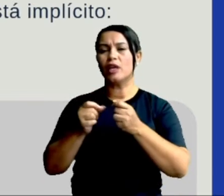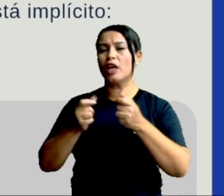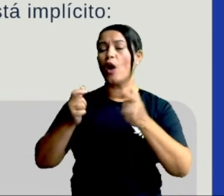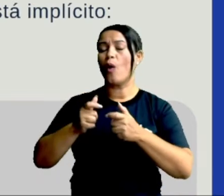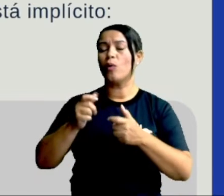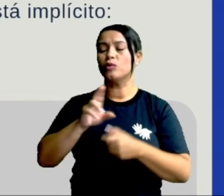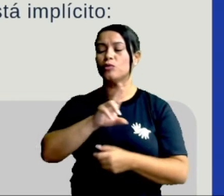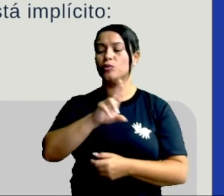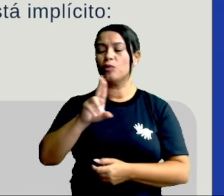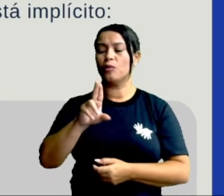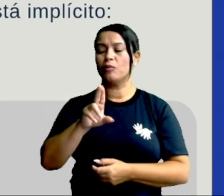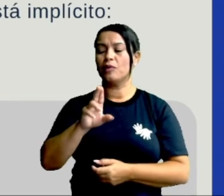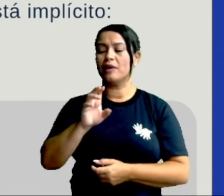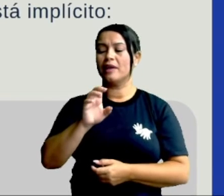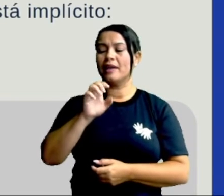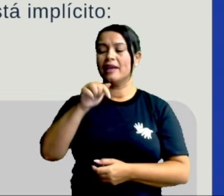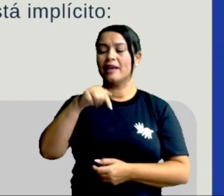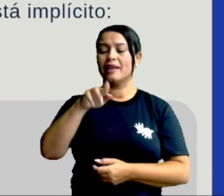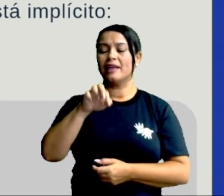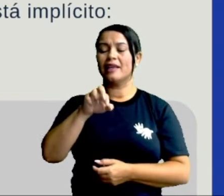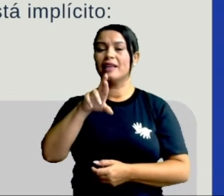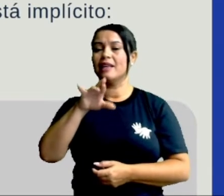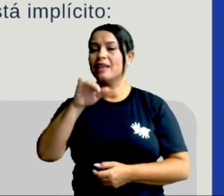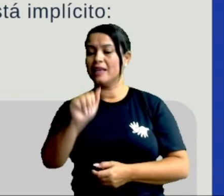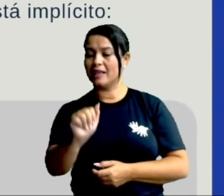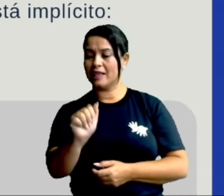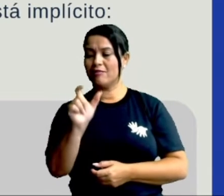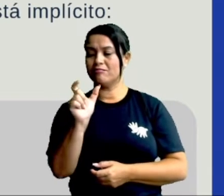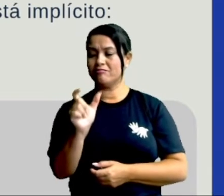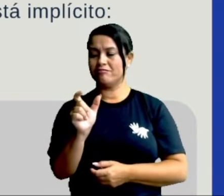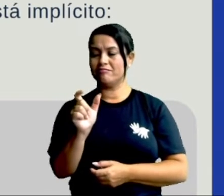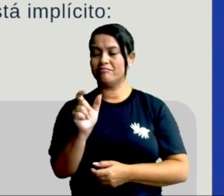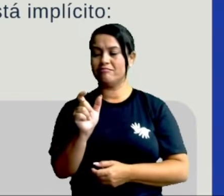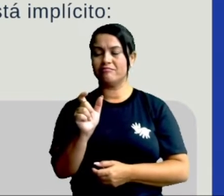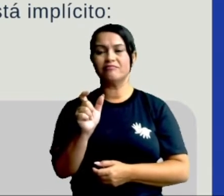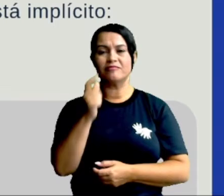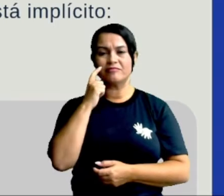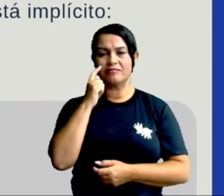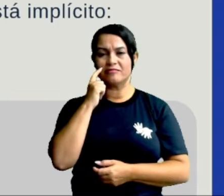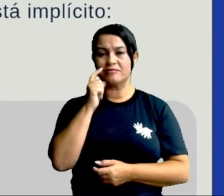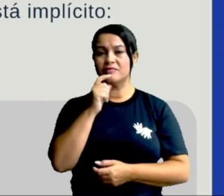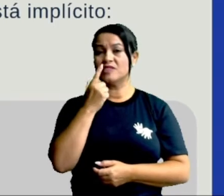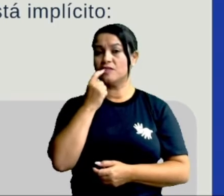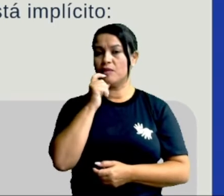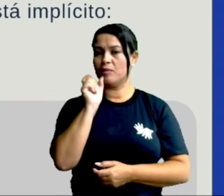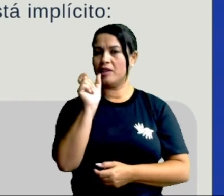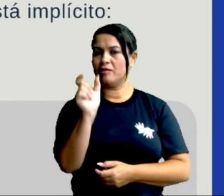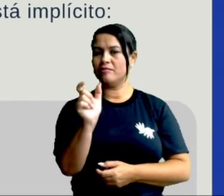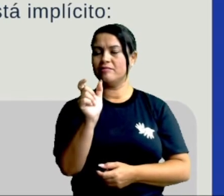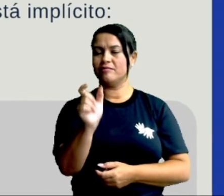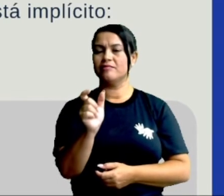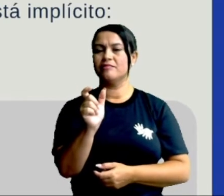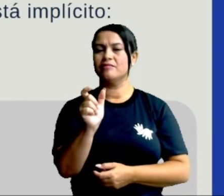onde tem esse verbo aí, queria, grifado aí, não é? Grafado aí de vermelho,